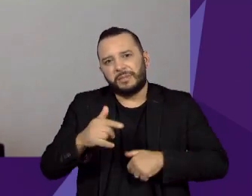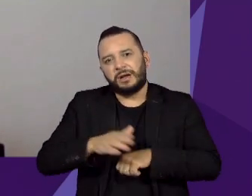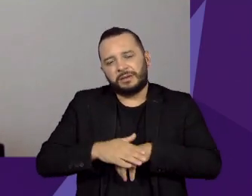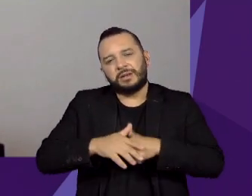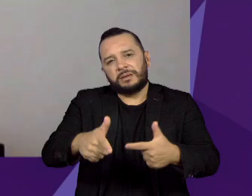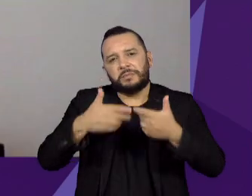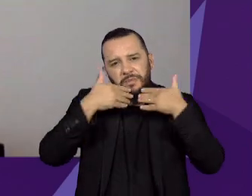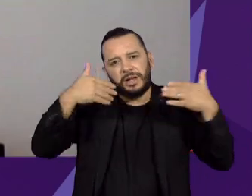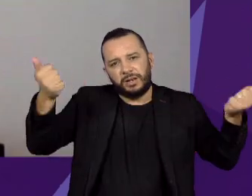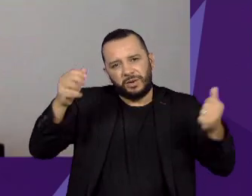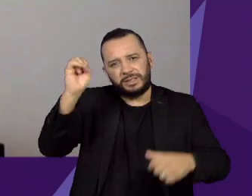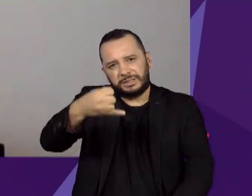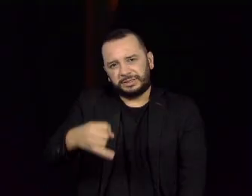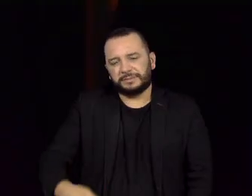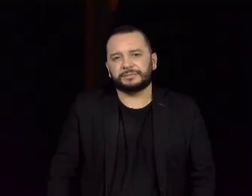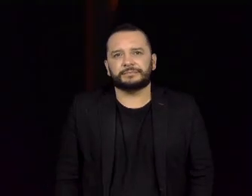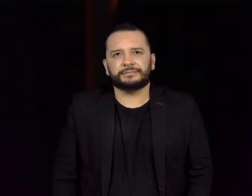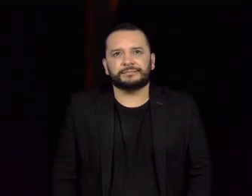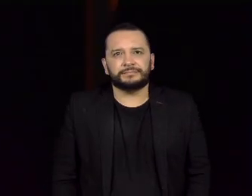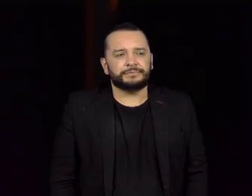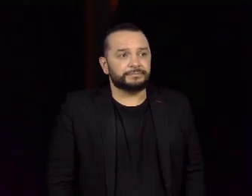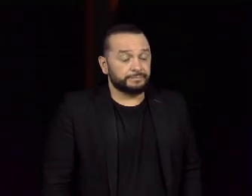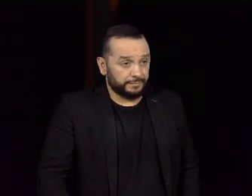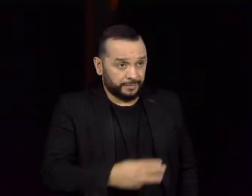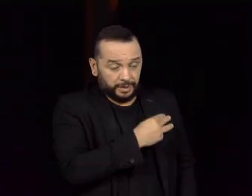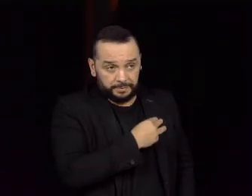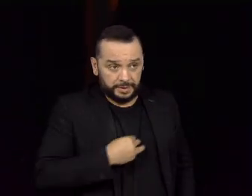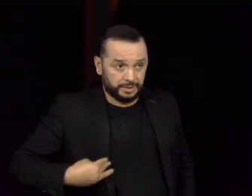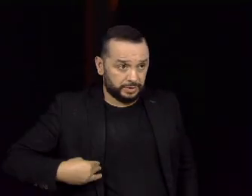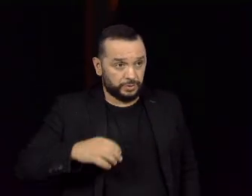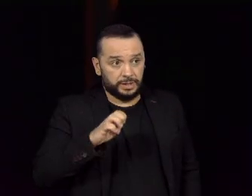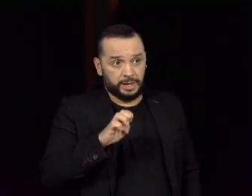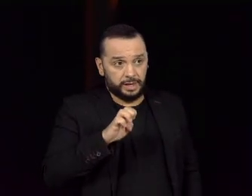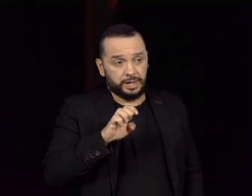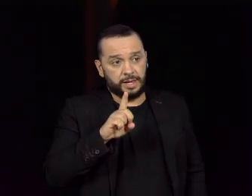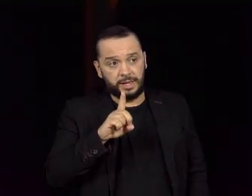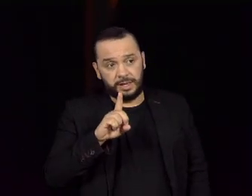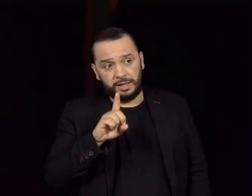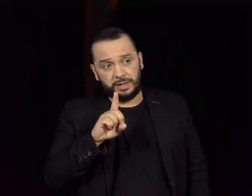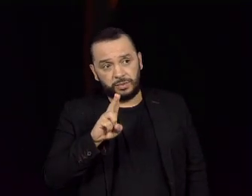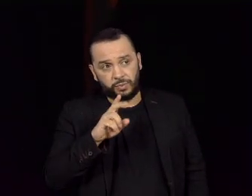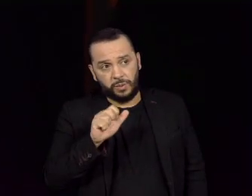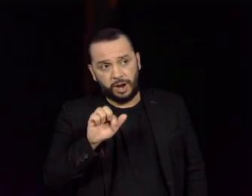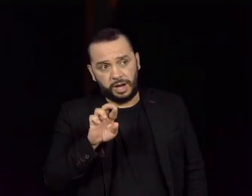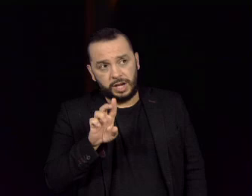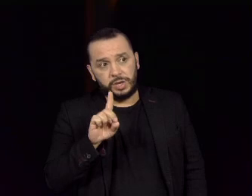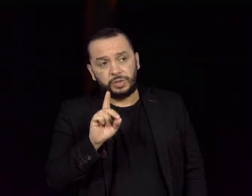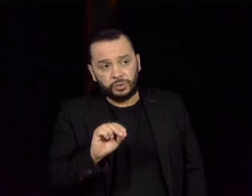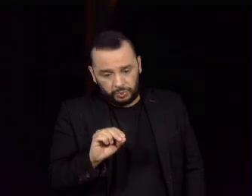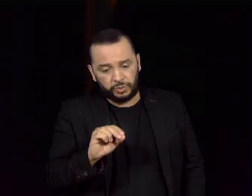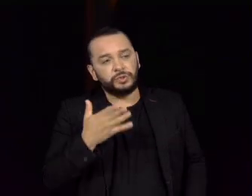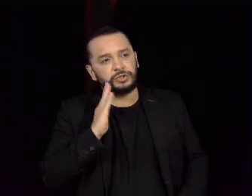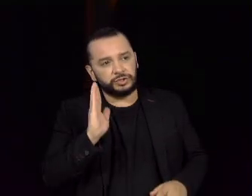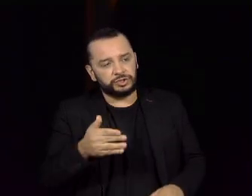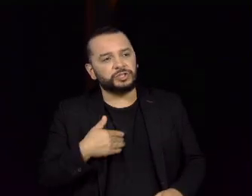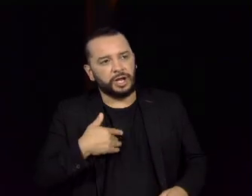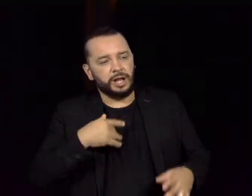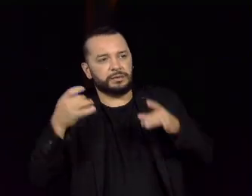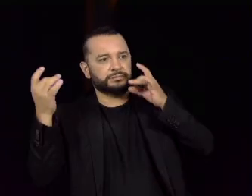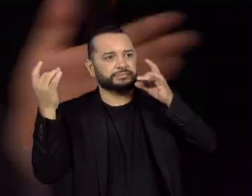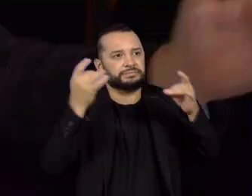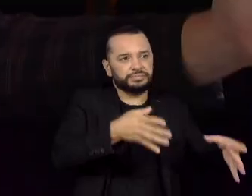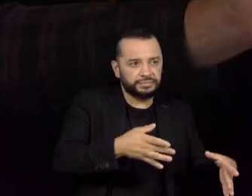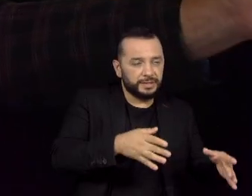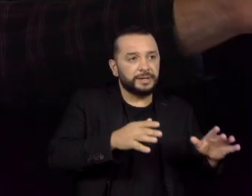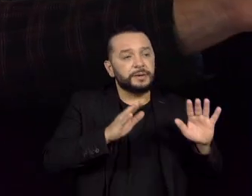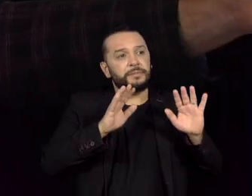eu podia fazer naquele momento. O ministro Pazuello saiu do governo Bolsonaro, mas parece que o governo não saiu de dentro dele. Ele